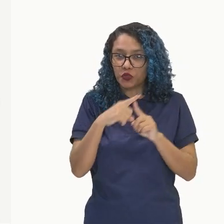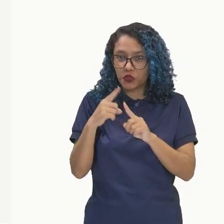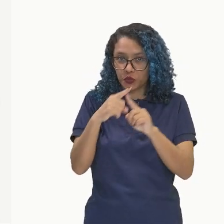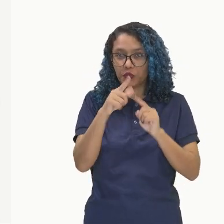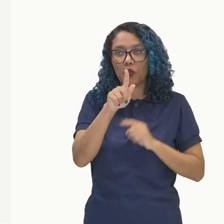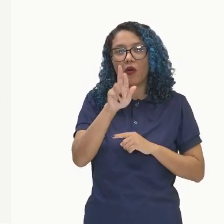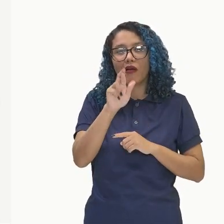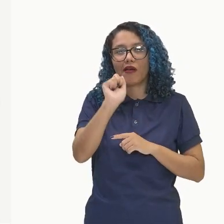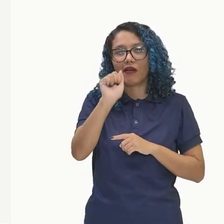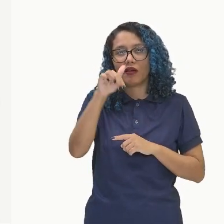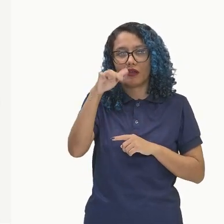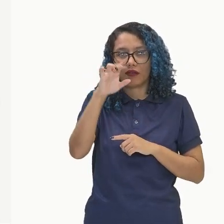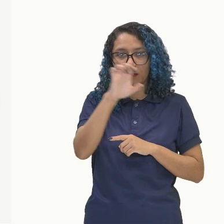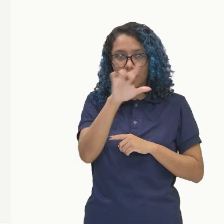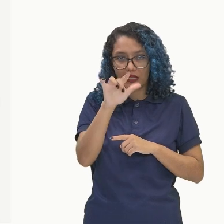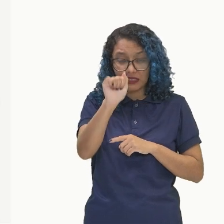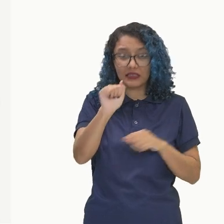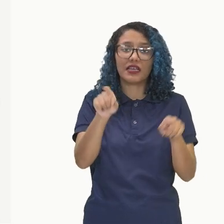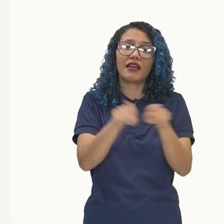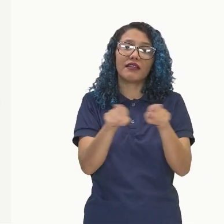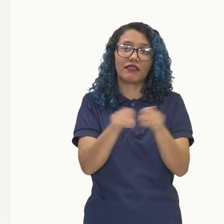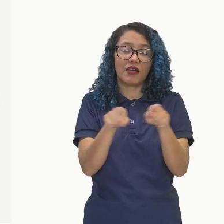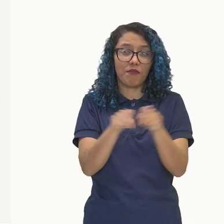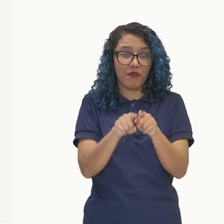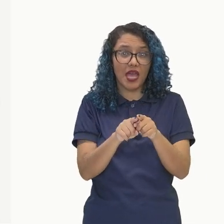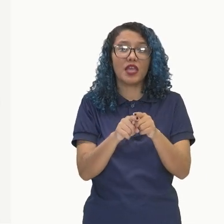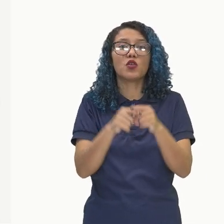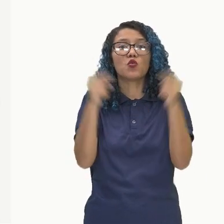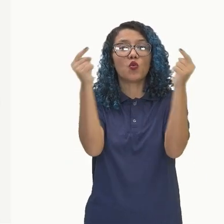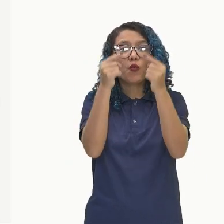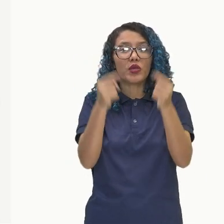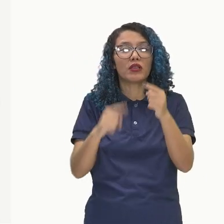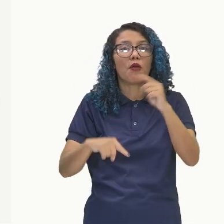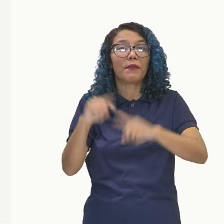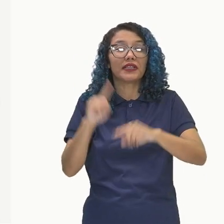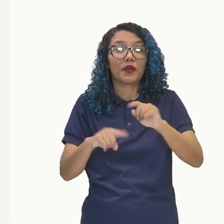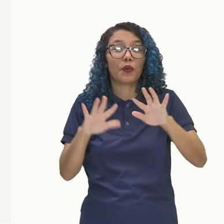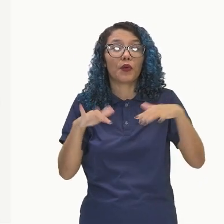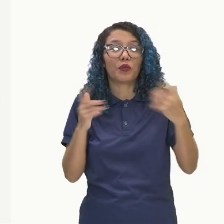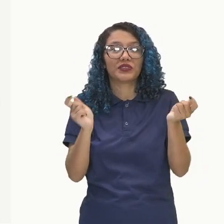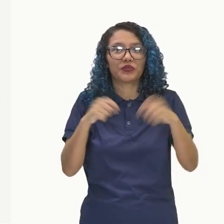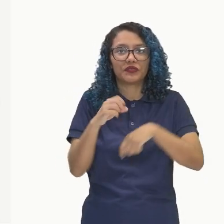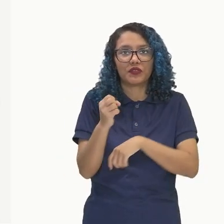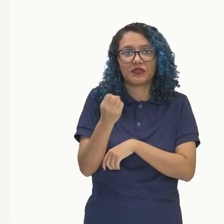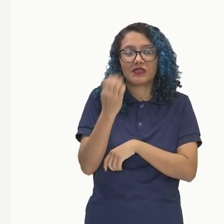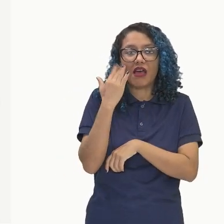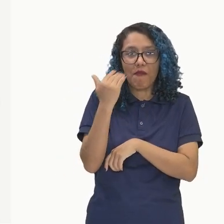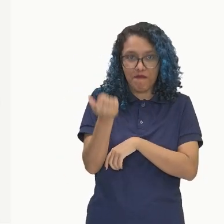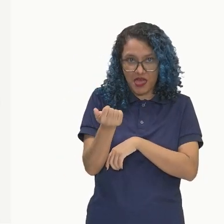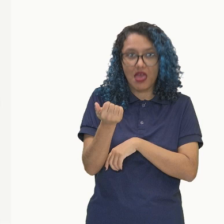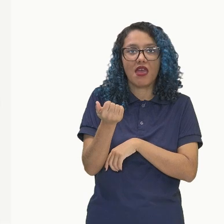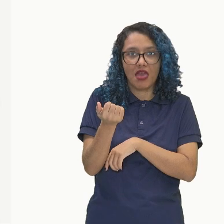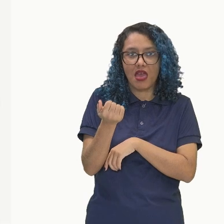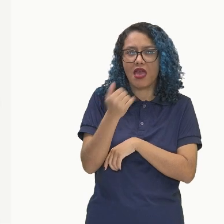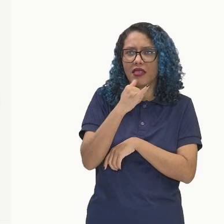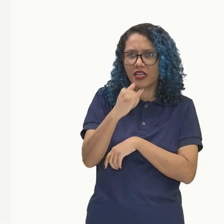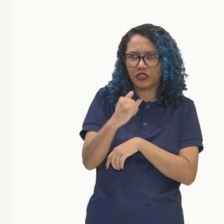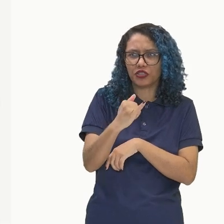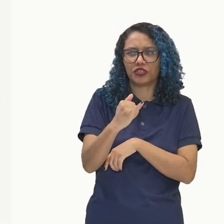respectivos aparelhos. Como estamos falando da tensão elétrica, eu tenho aqui o